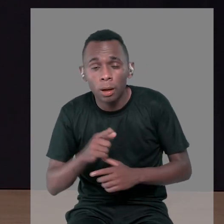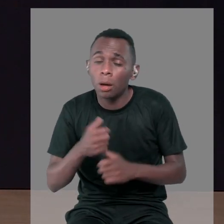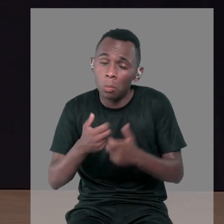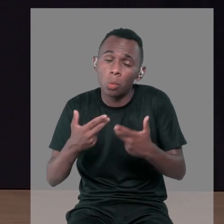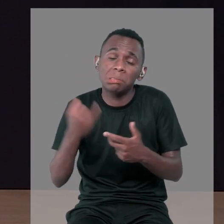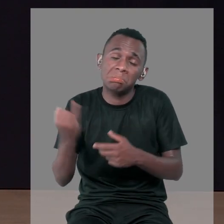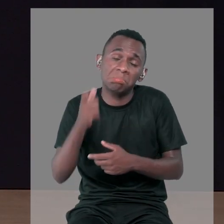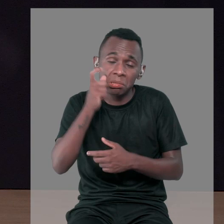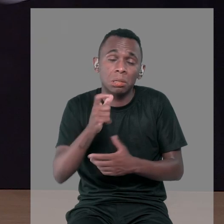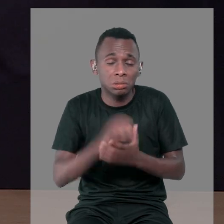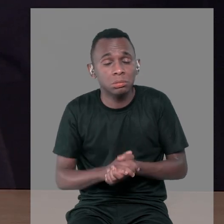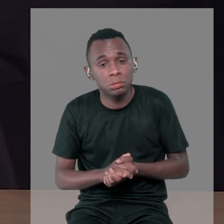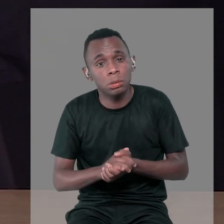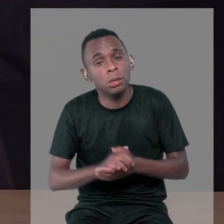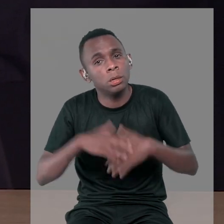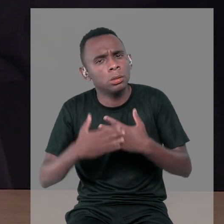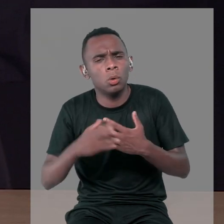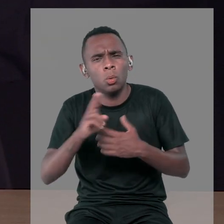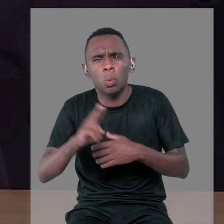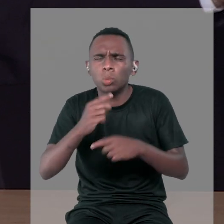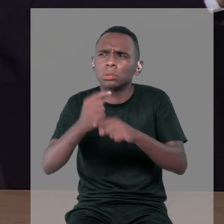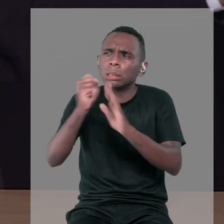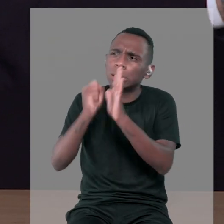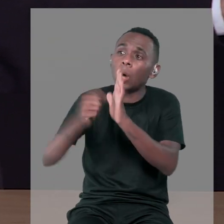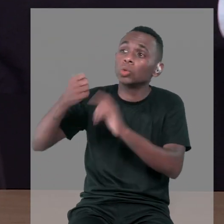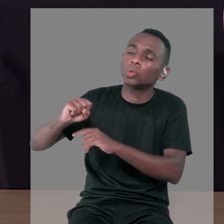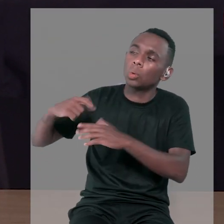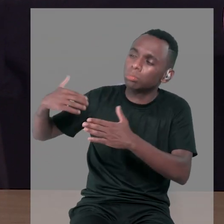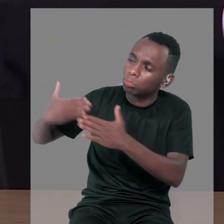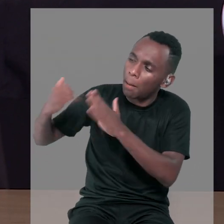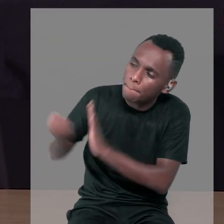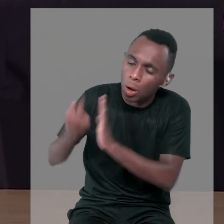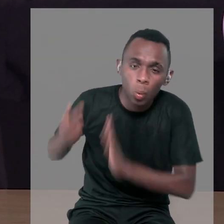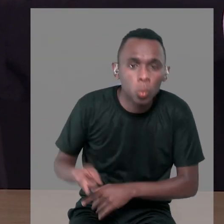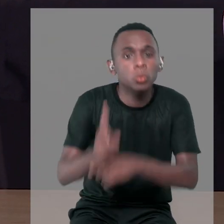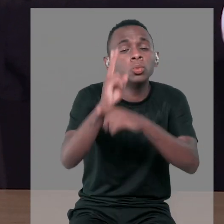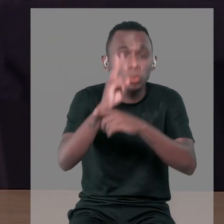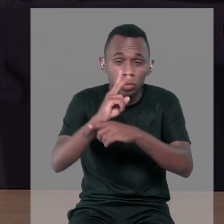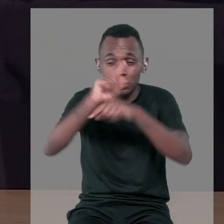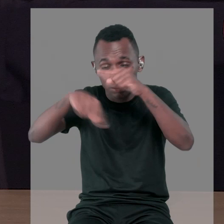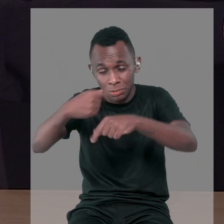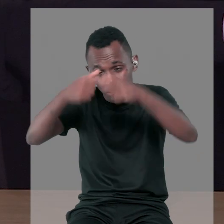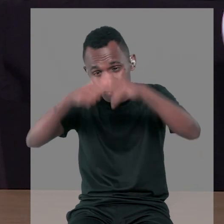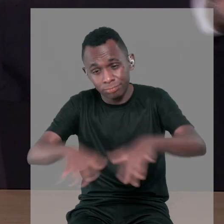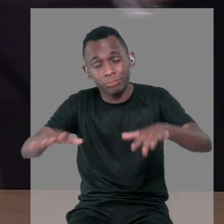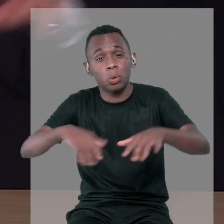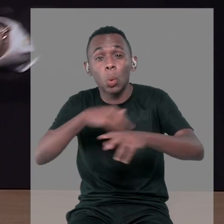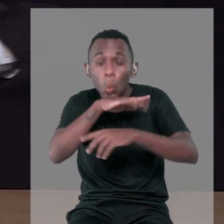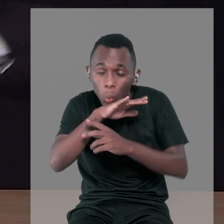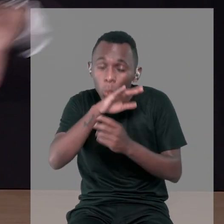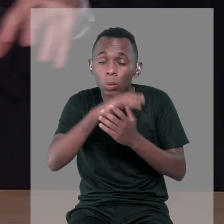isso é um uso do século XVIII que permaneceu no horizonte, que desagou em coisa ruim, porque é o direito, né, a ter armas dos americanos, e